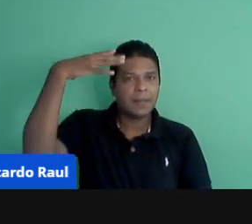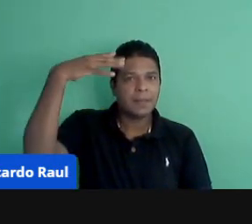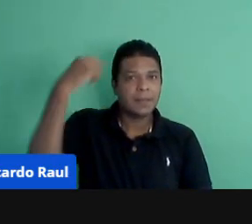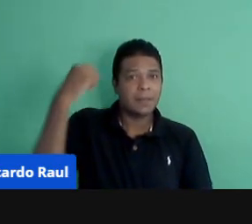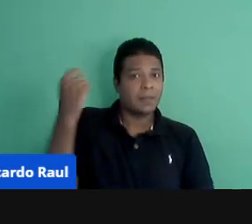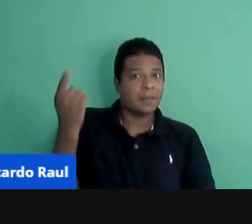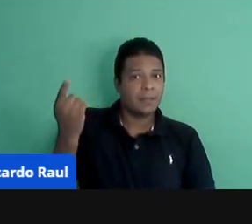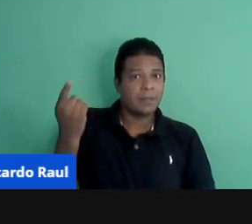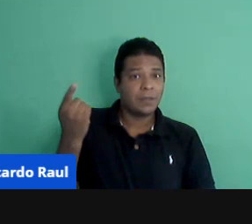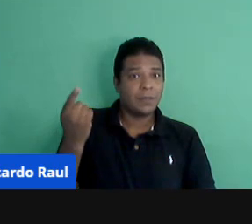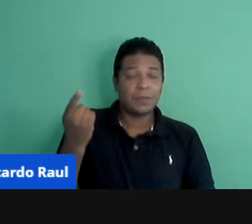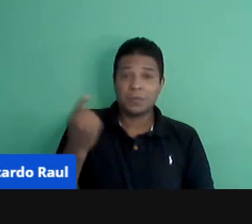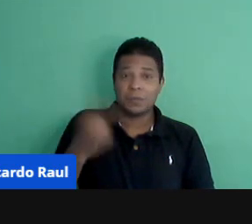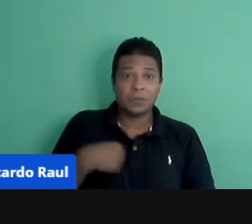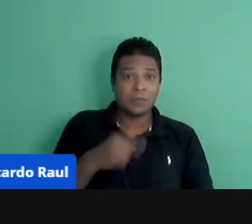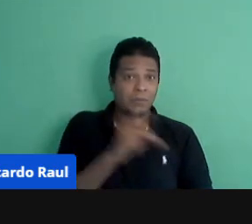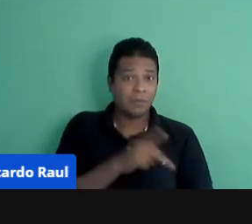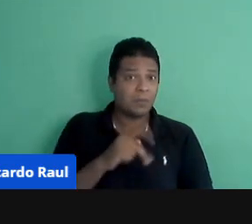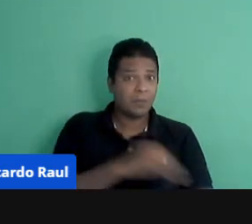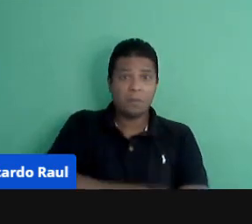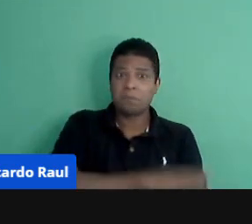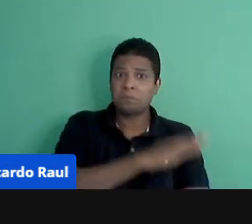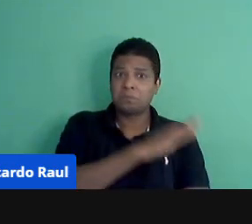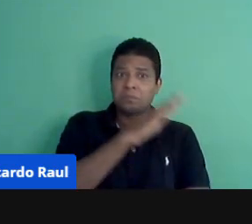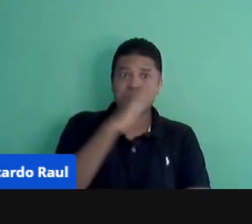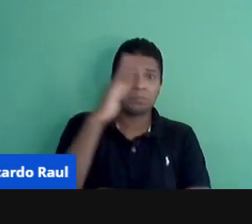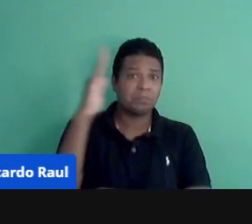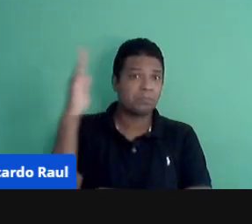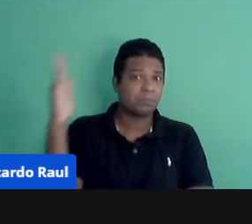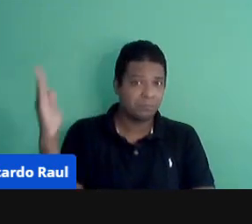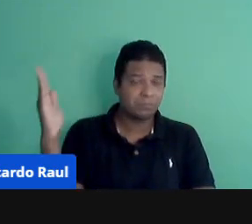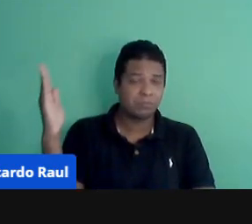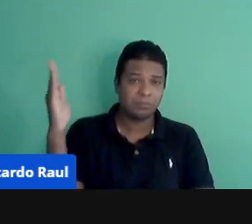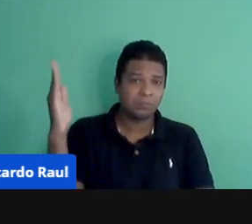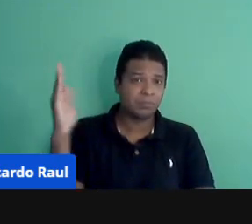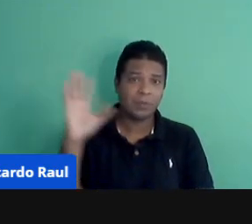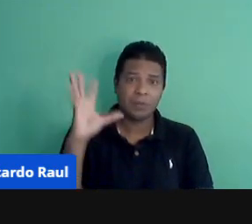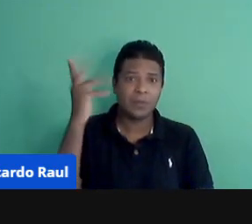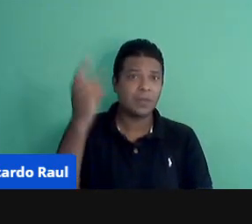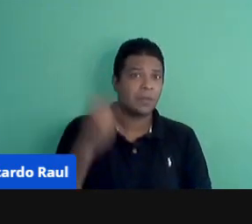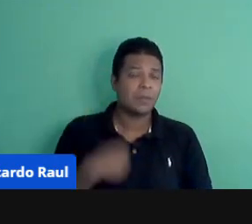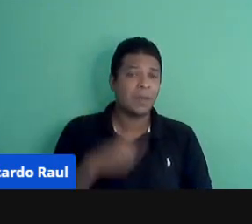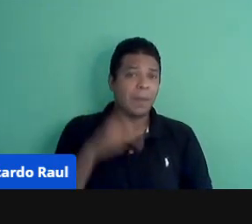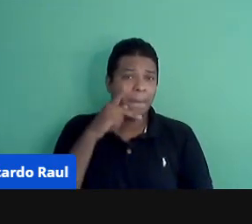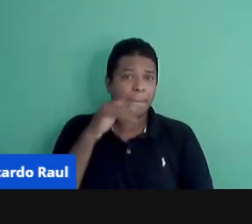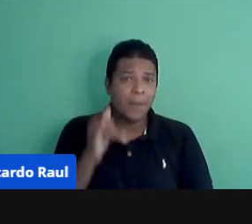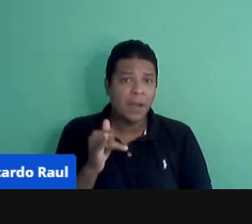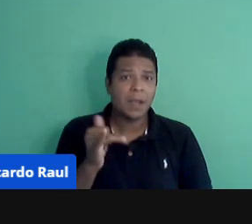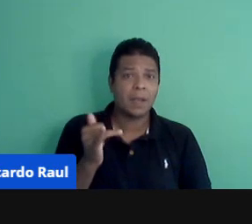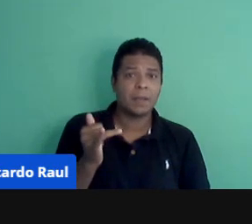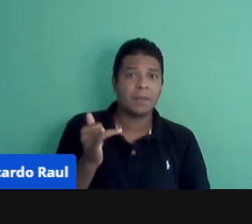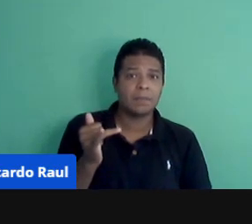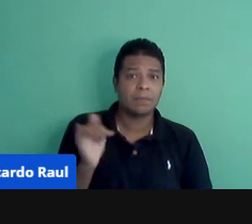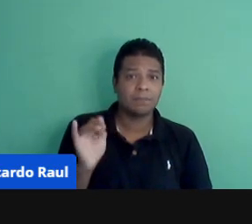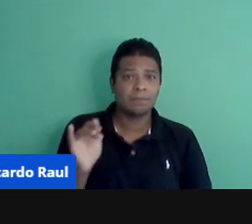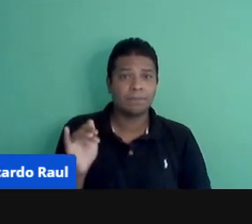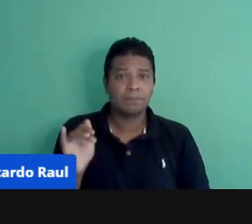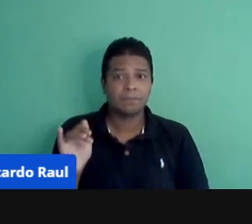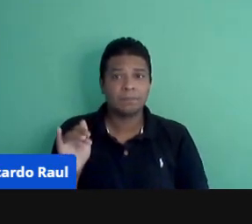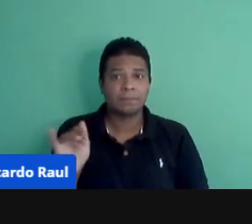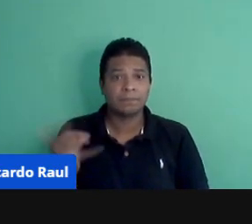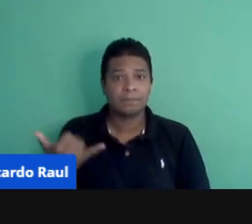tempo integral. É algo que o professor Jorge falou, acontece muito comigo. Eu tenho pais que me procuraram e falaram, professora, o meu filho ele